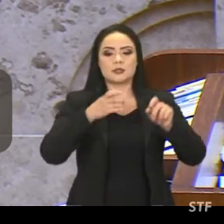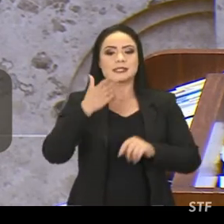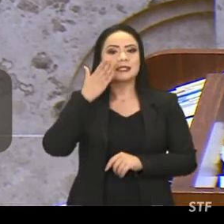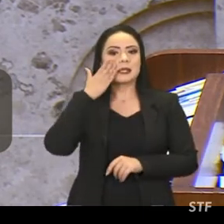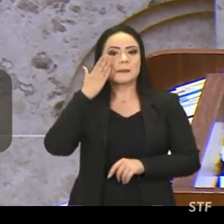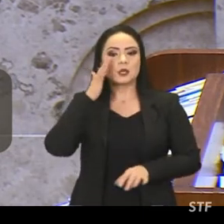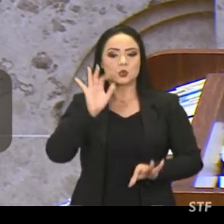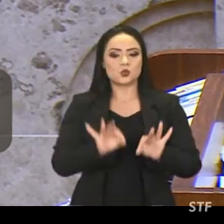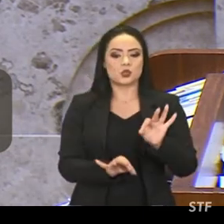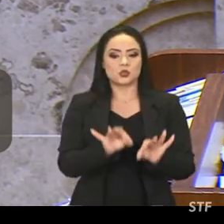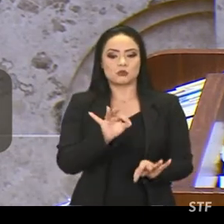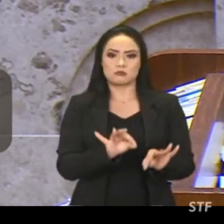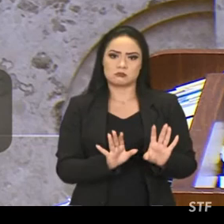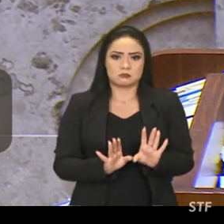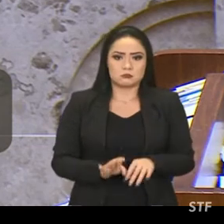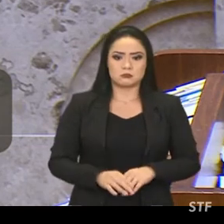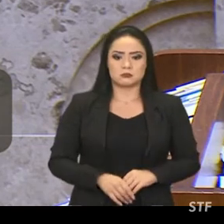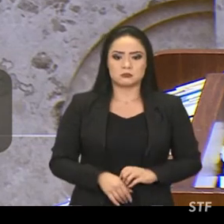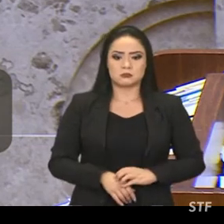jurídico.